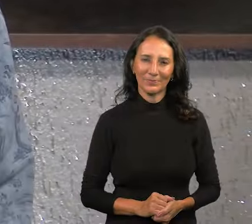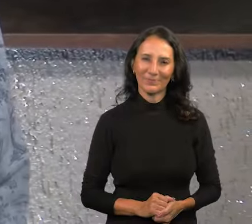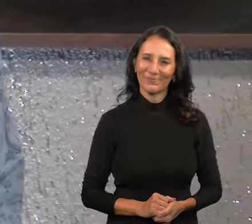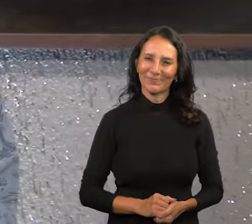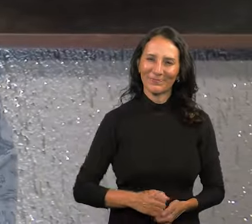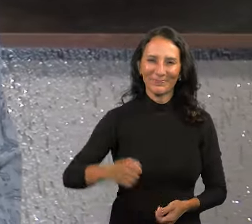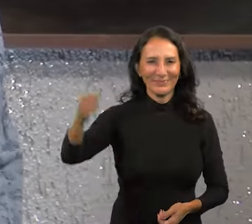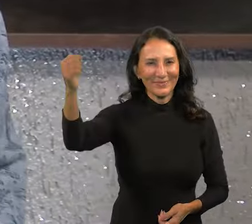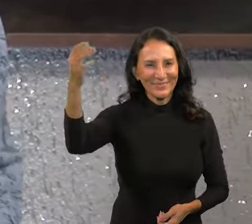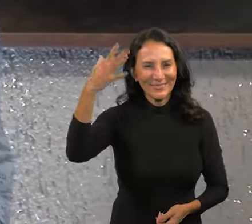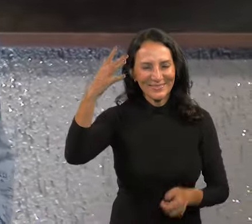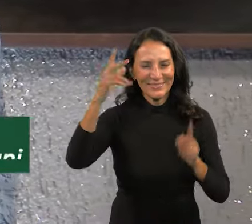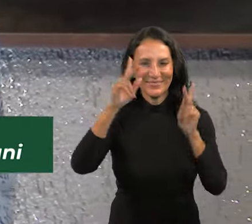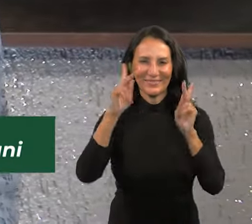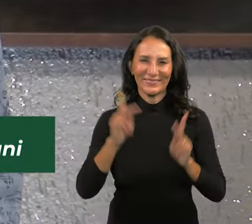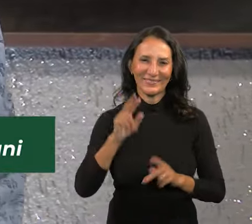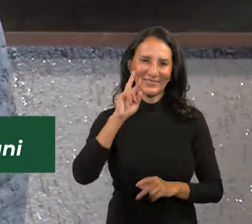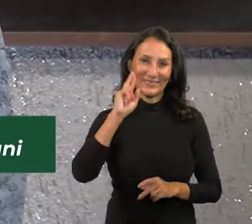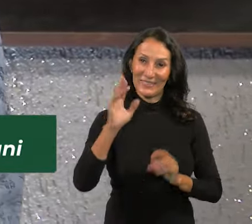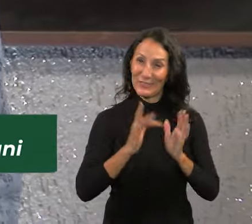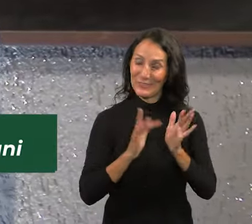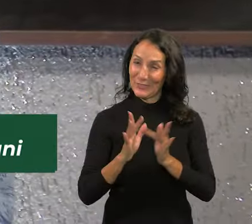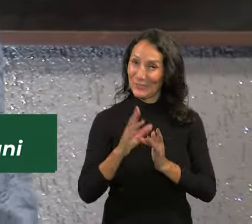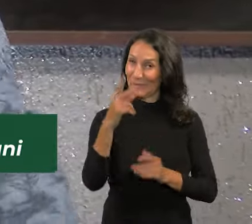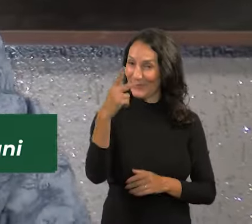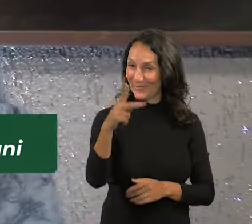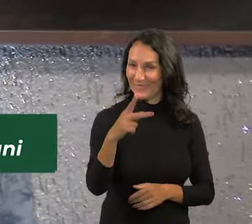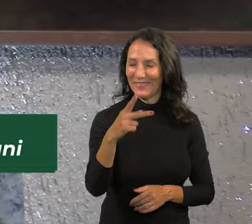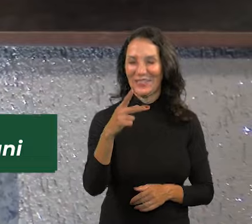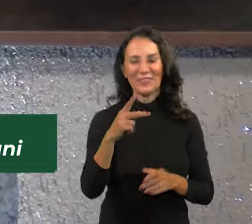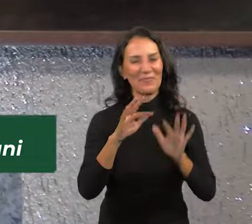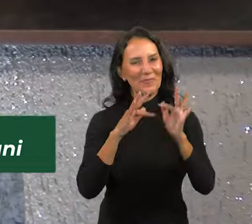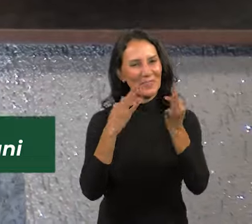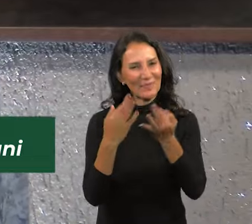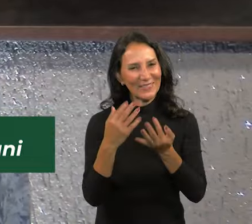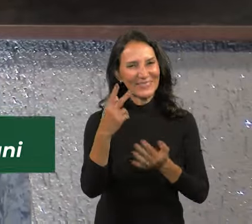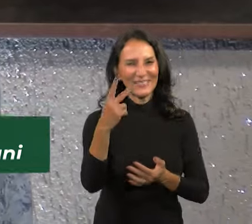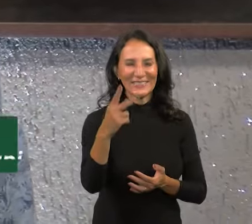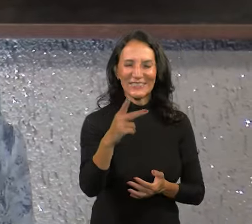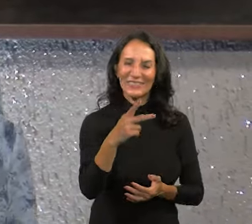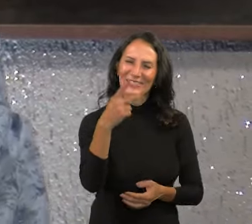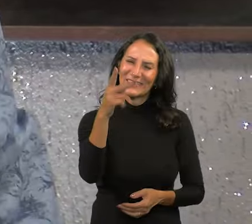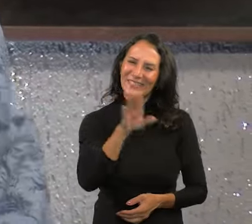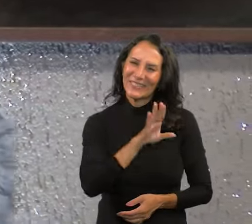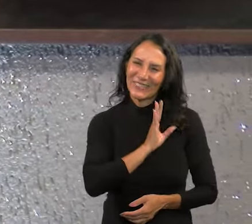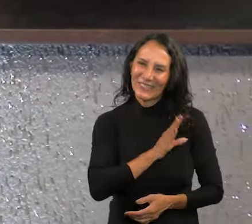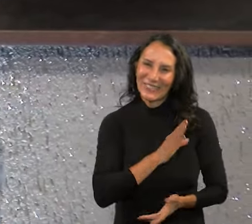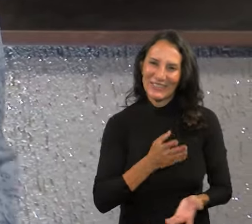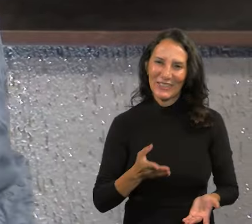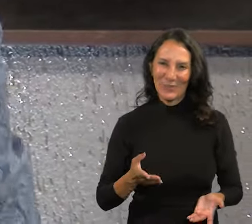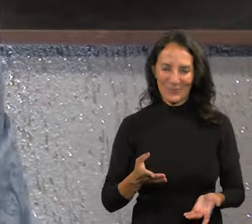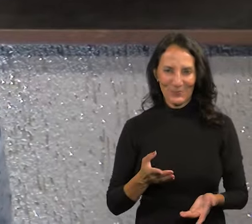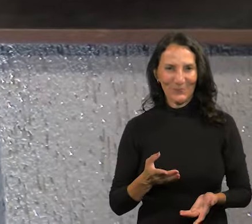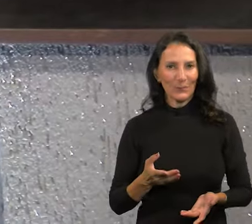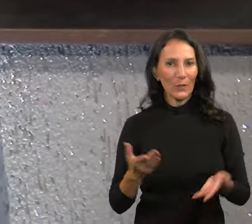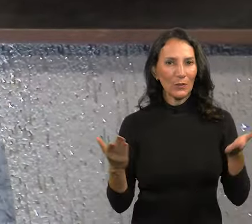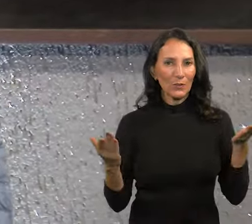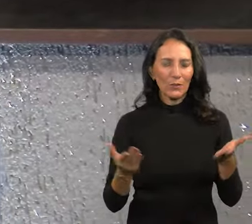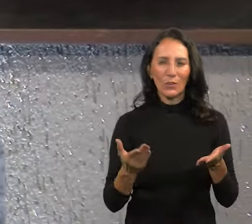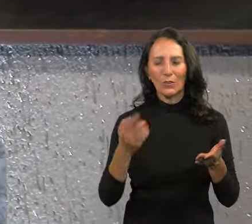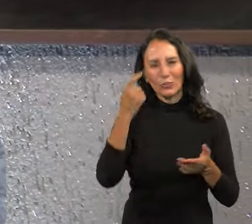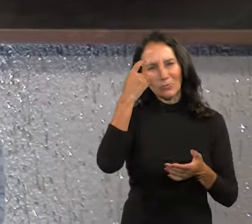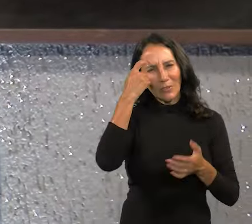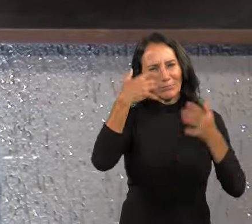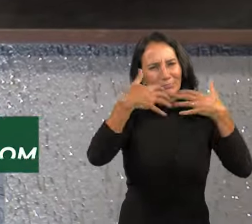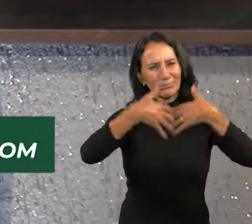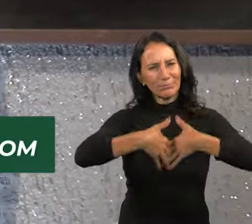Graça e paz do Senhor Jesus para você, para sua família, para o seu coração. Hoje vamos meditar na palavra de